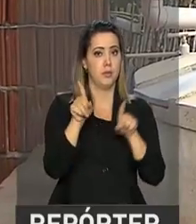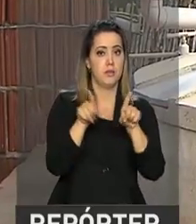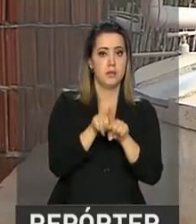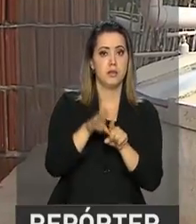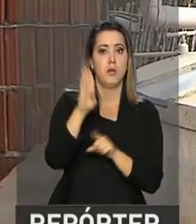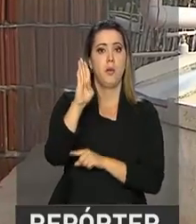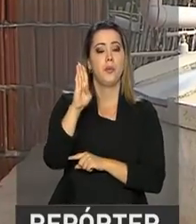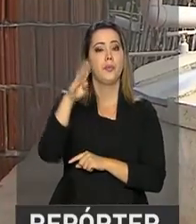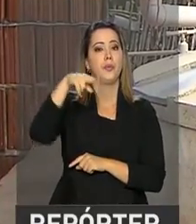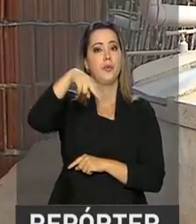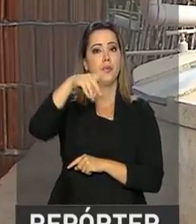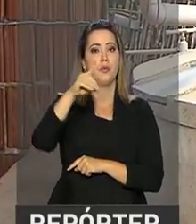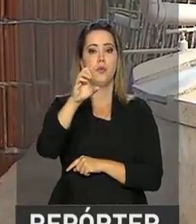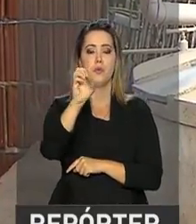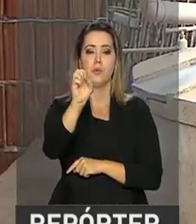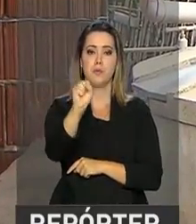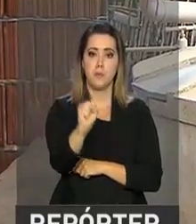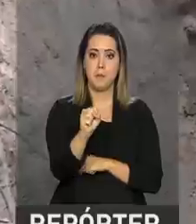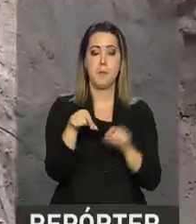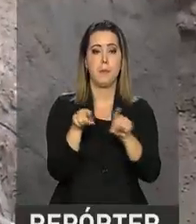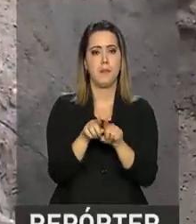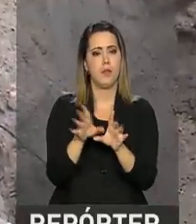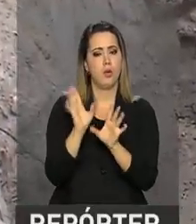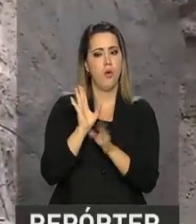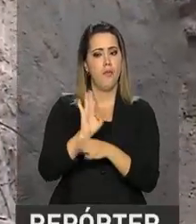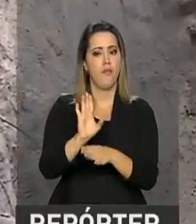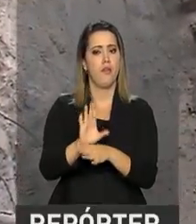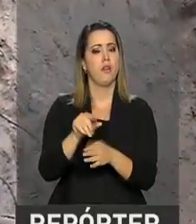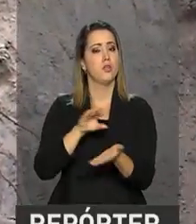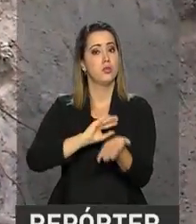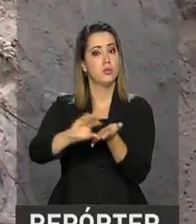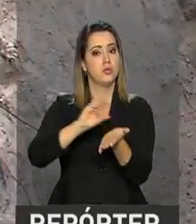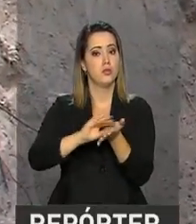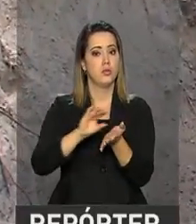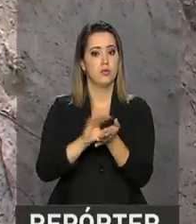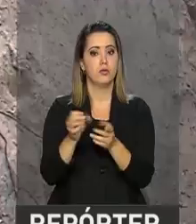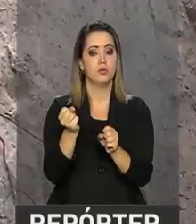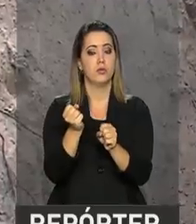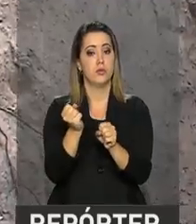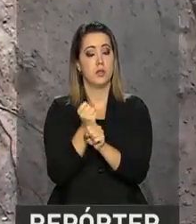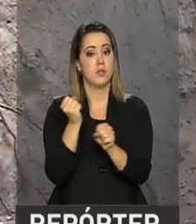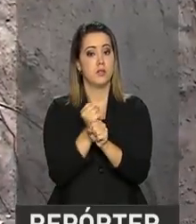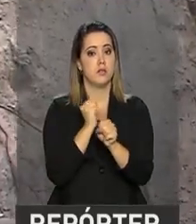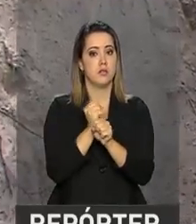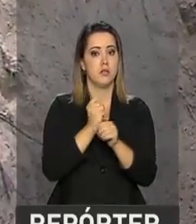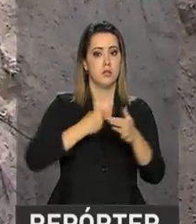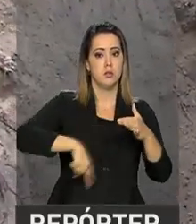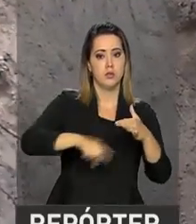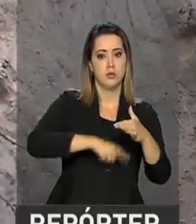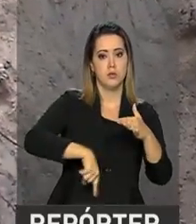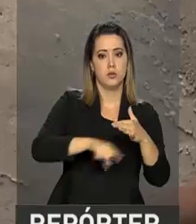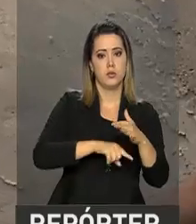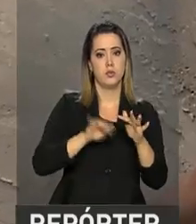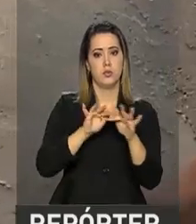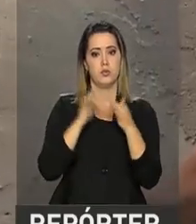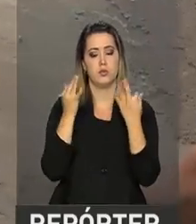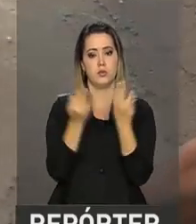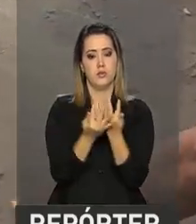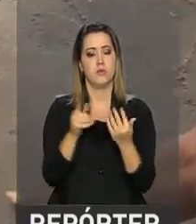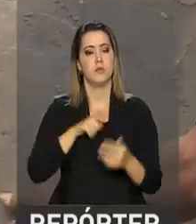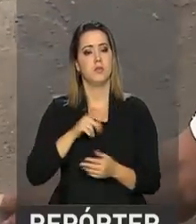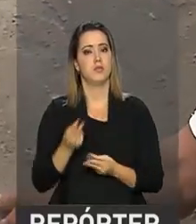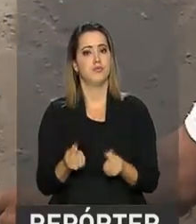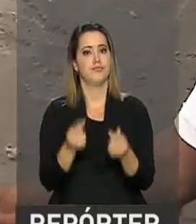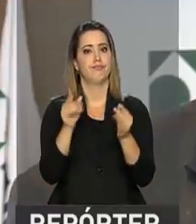Nacional do Desenvolvimento Econômico e Social destina recursos para instalar cisternas nas casas de famílias que possuem